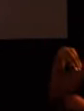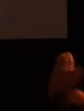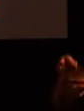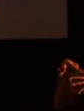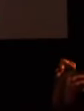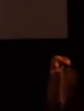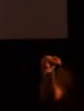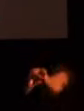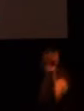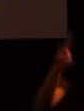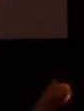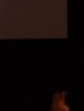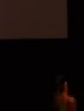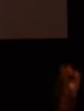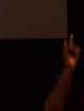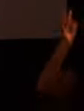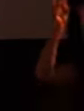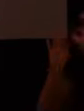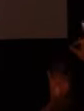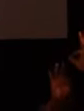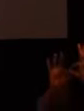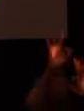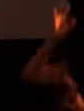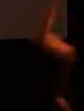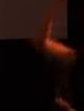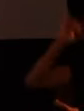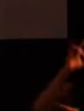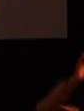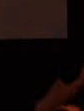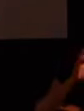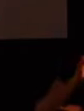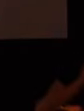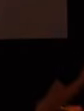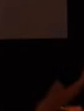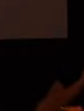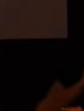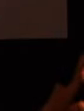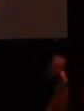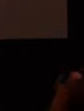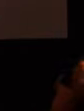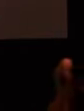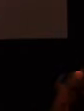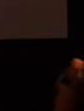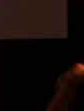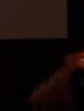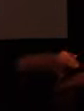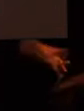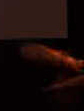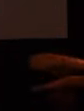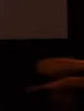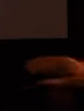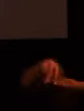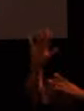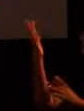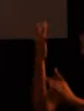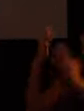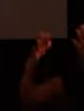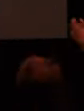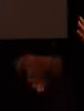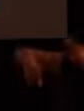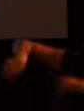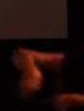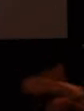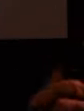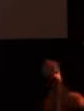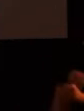9 metros, por exemplo. Então não tinha muito essa noção clara, né, em termos de paisagem que se queria consolidar e se construir